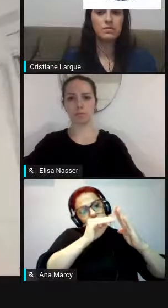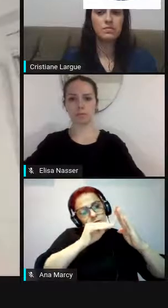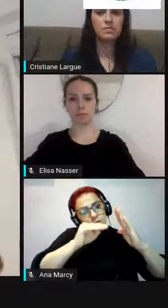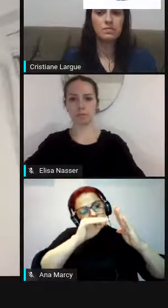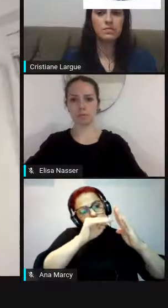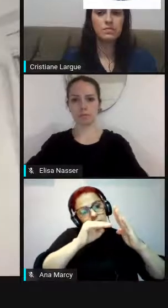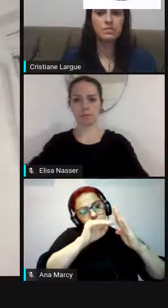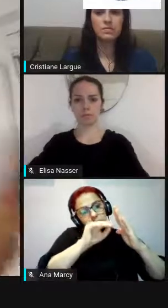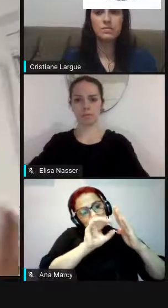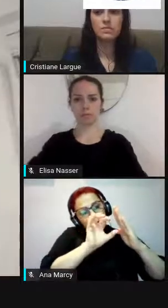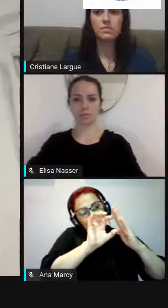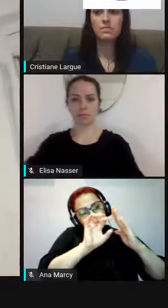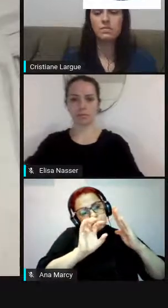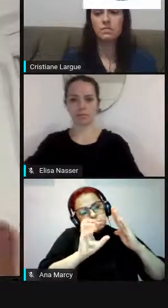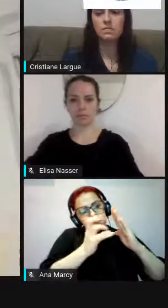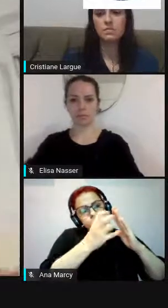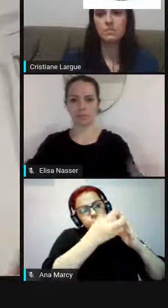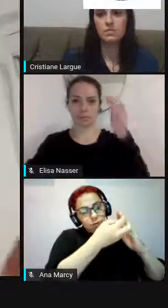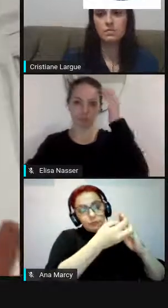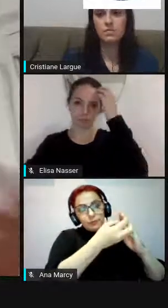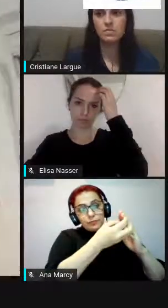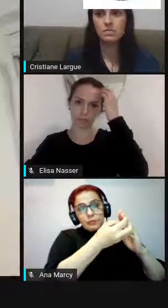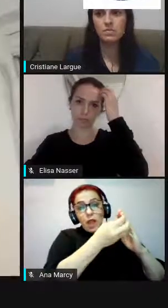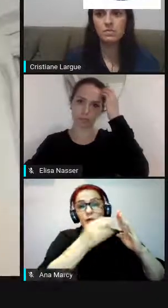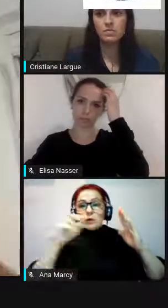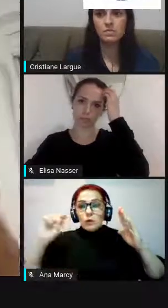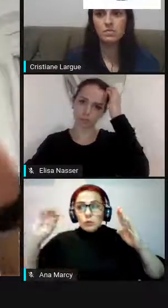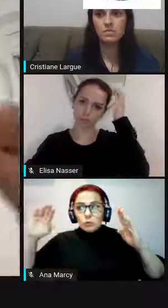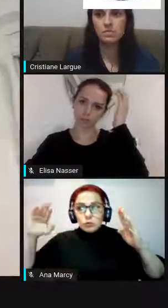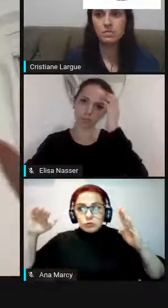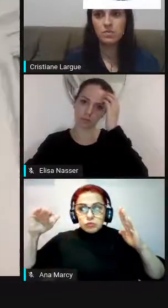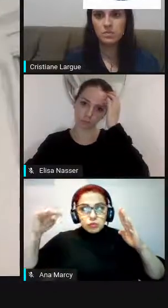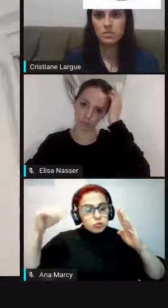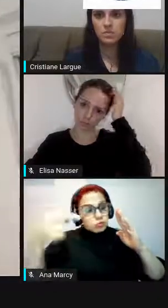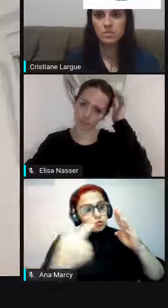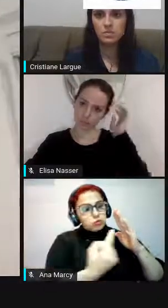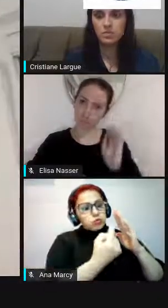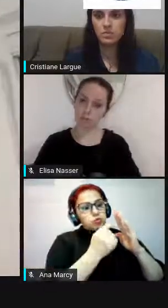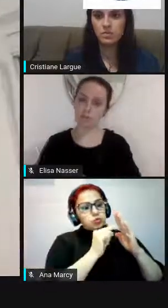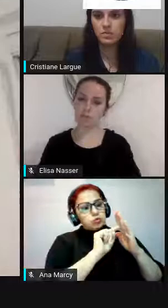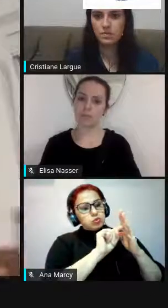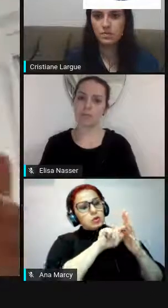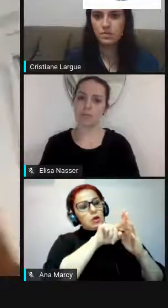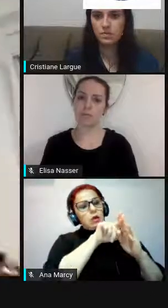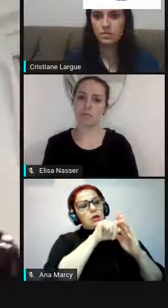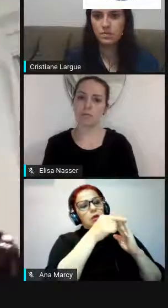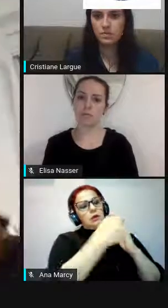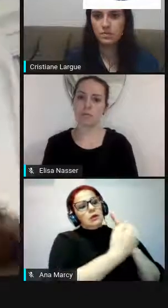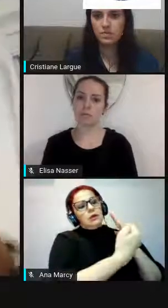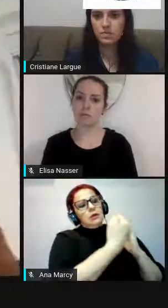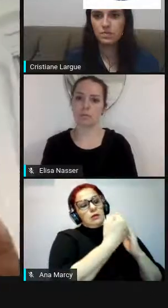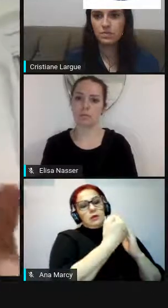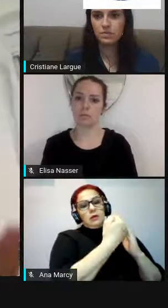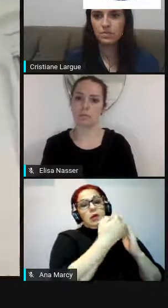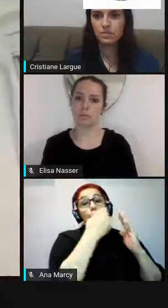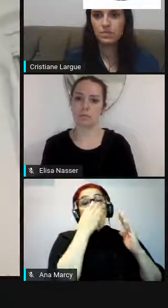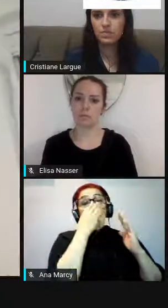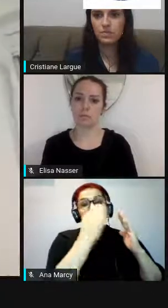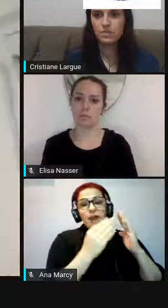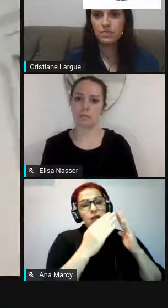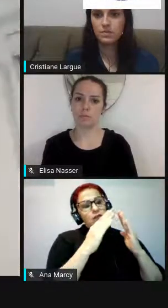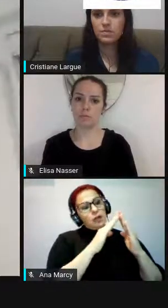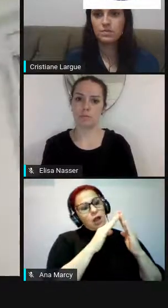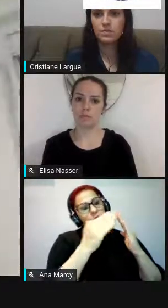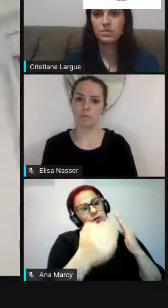telhado da casa eles acessam por fendas não é do telhado muitas vezes tendo as laterais ou na porção da frente ali da